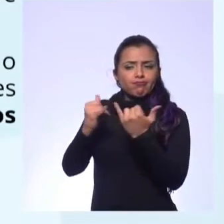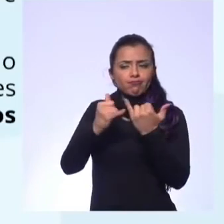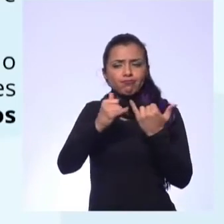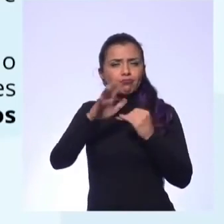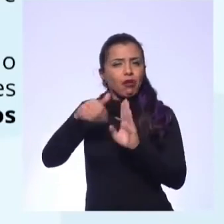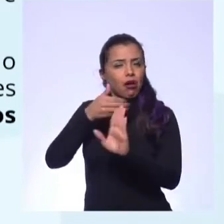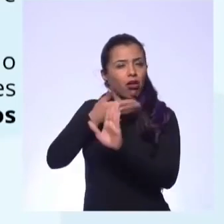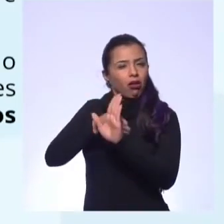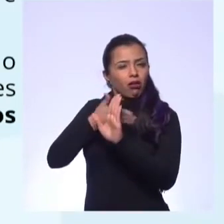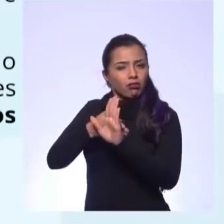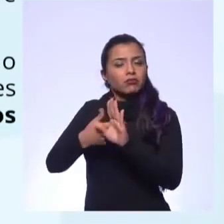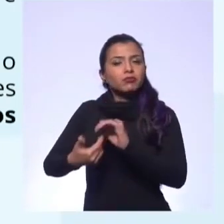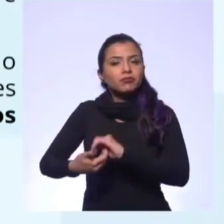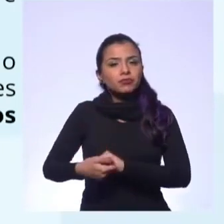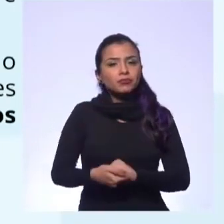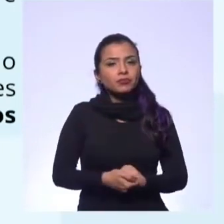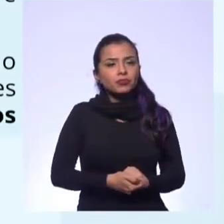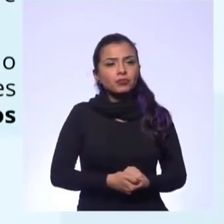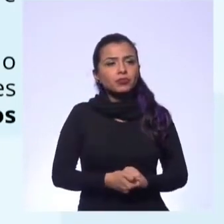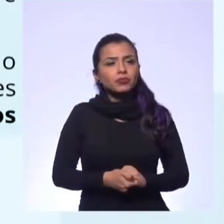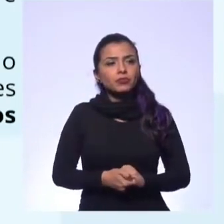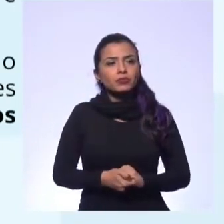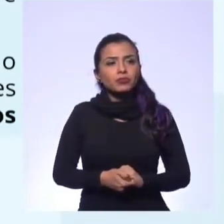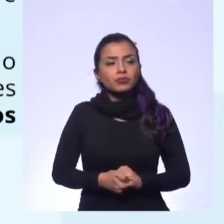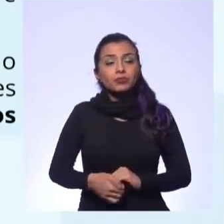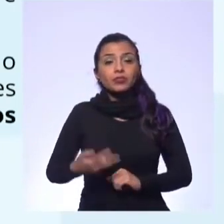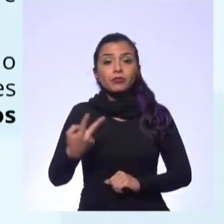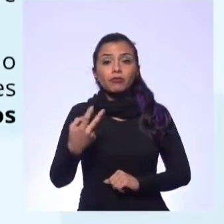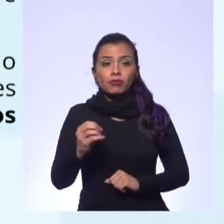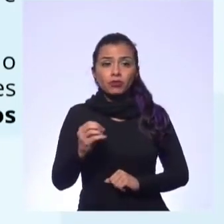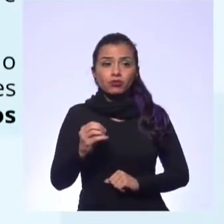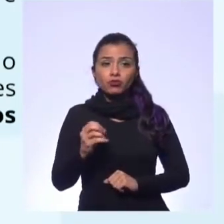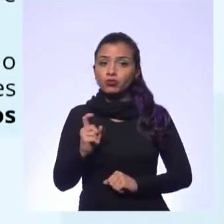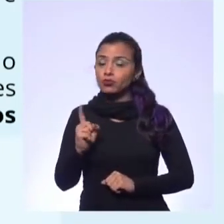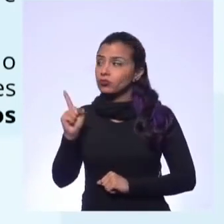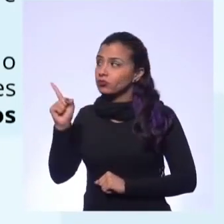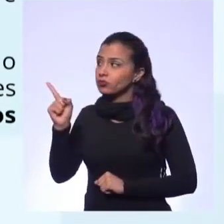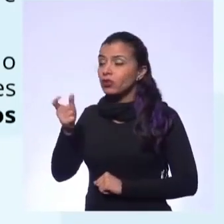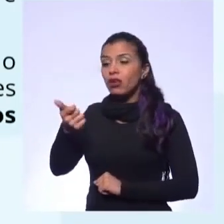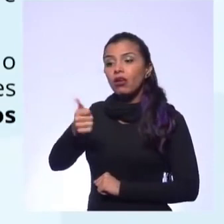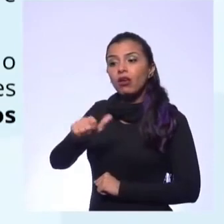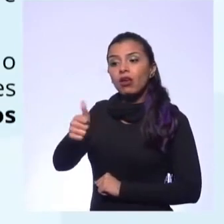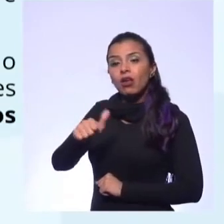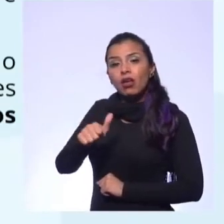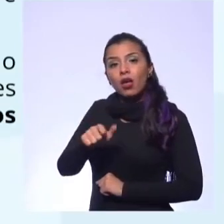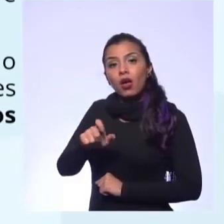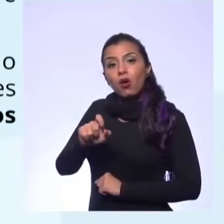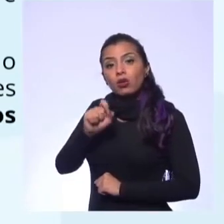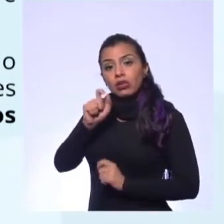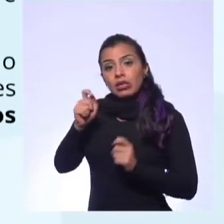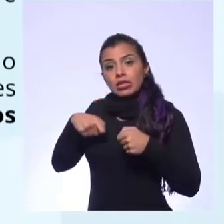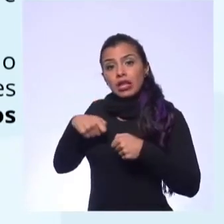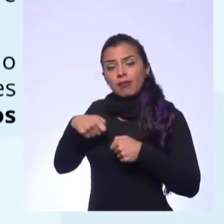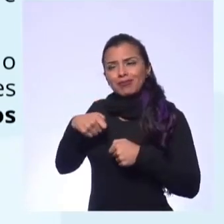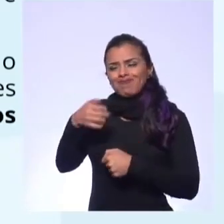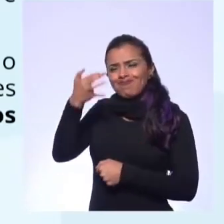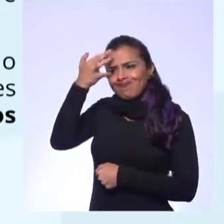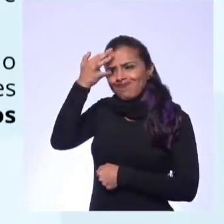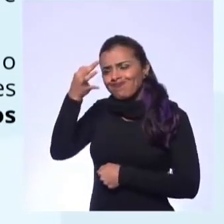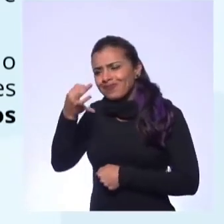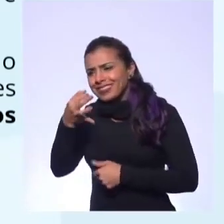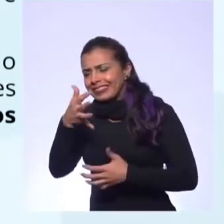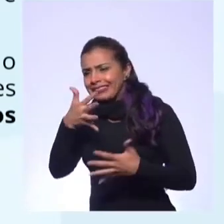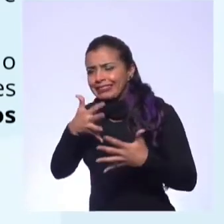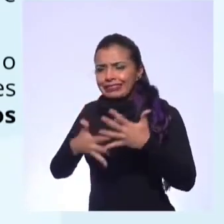de implícitos. Habilidade 20. Examinar fatores que podem impedir o entendimento entre pessoas